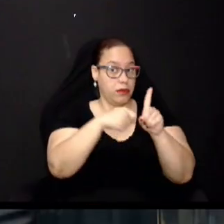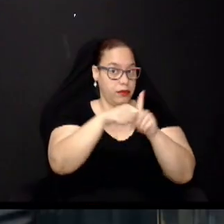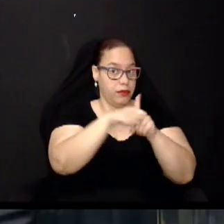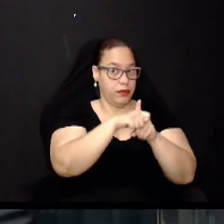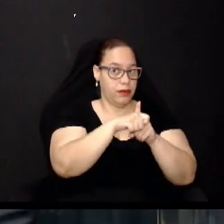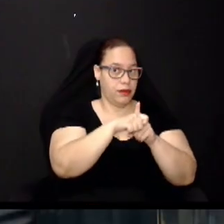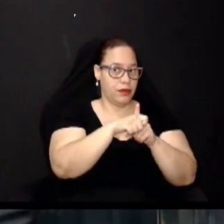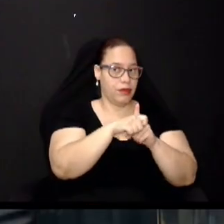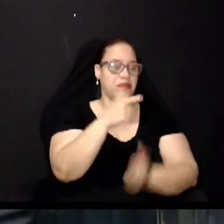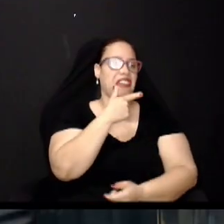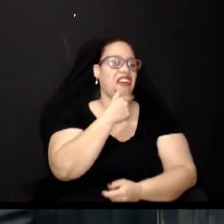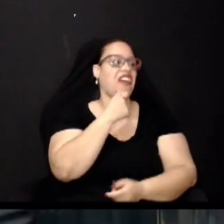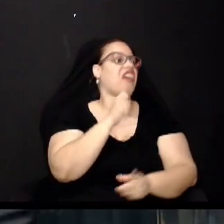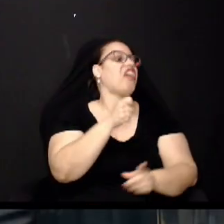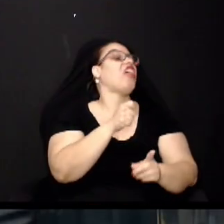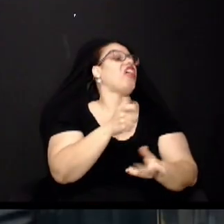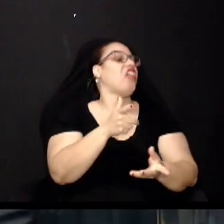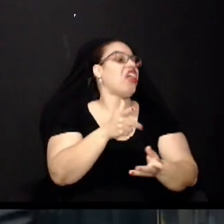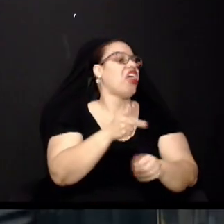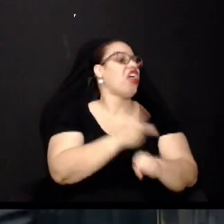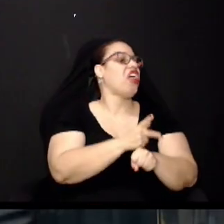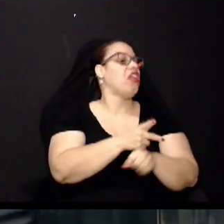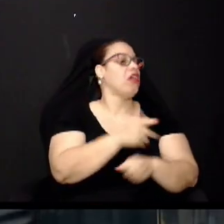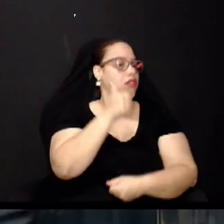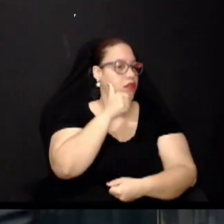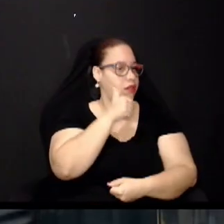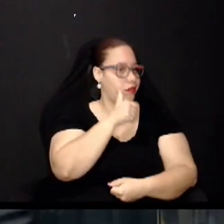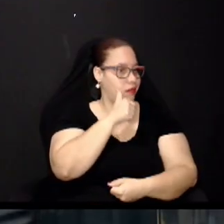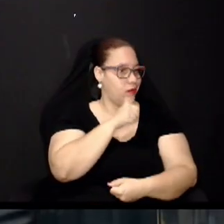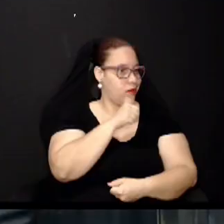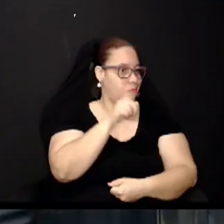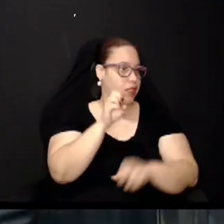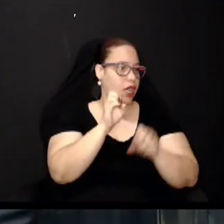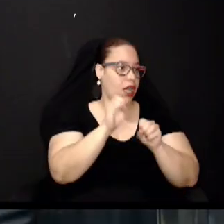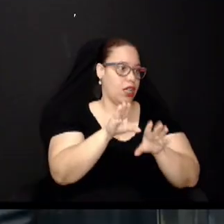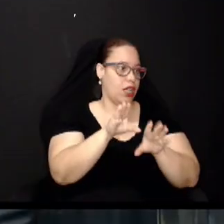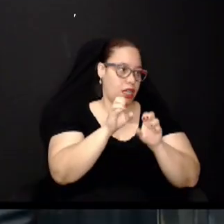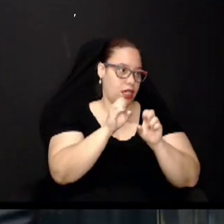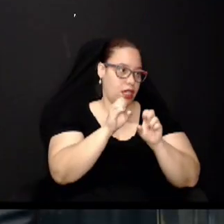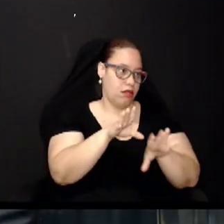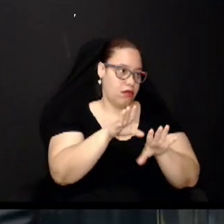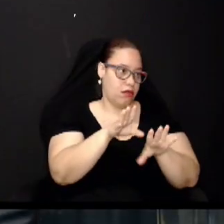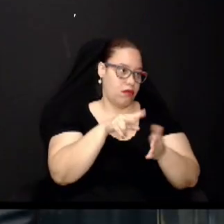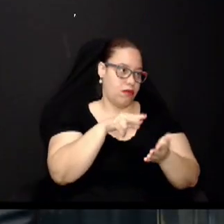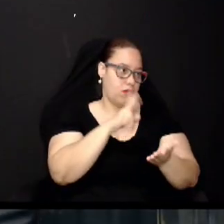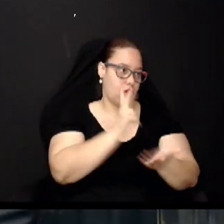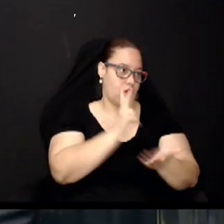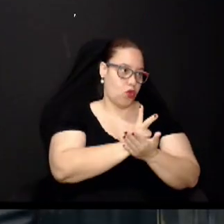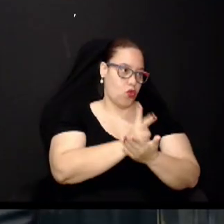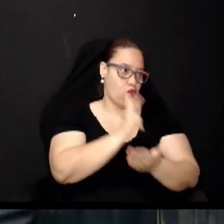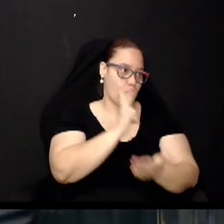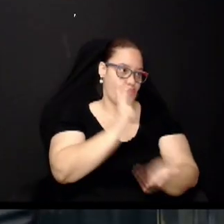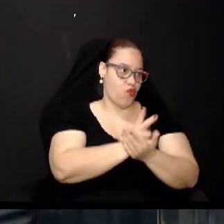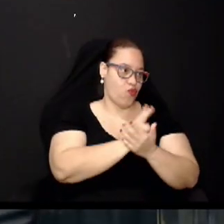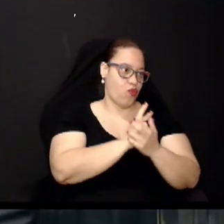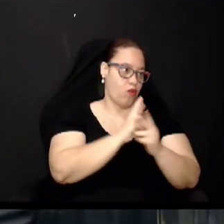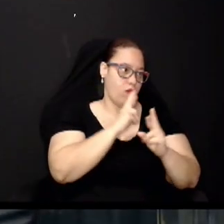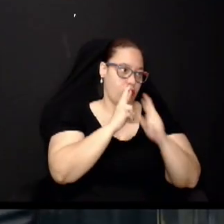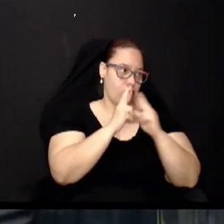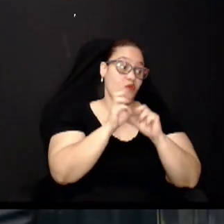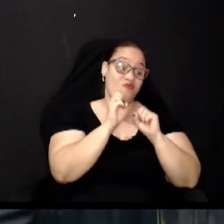machista, patriarcal, a mulher, ela é ensinada a manter o relacionamento. Exato. Ela é ensinada